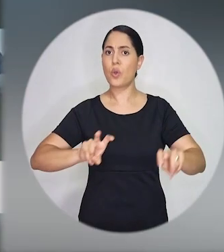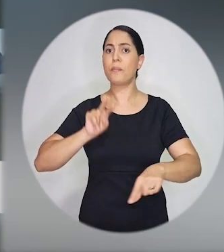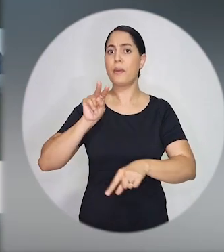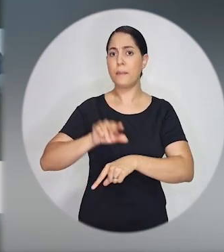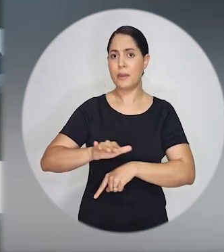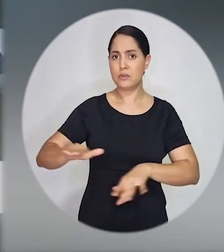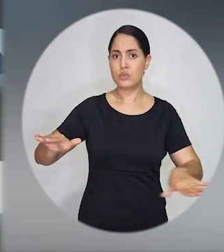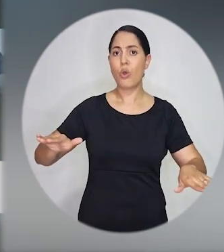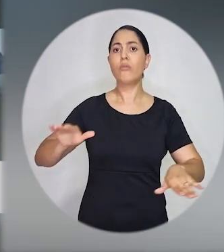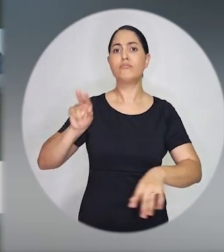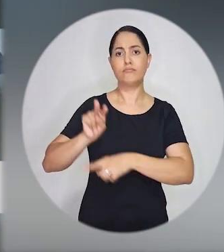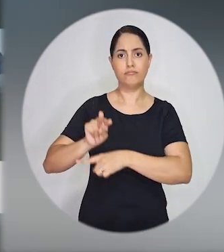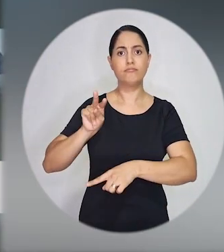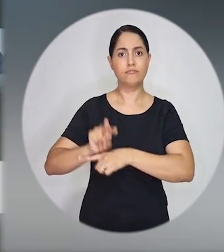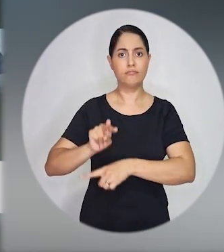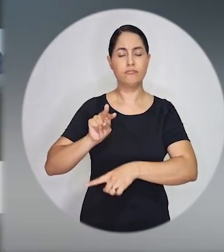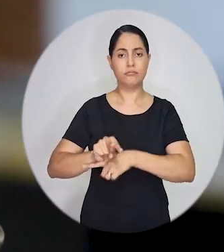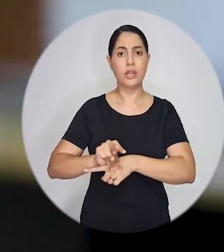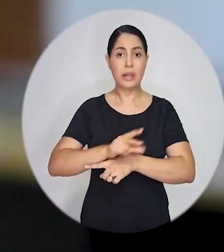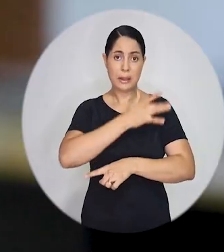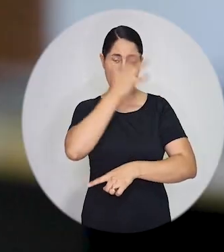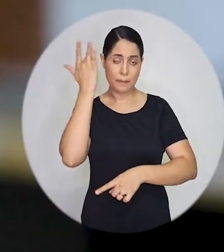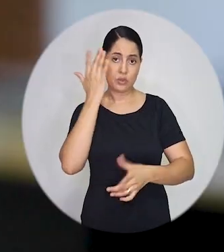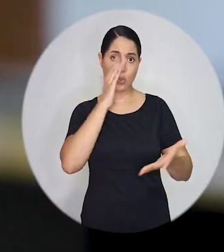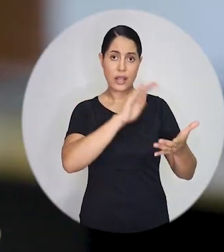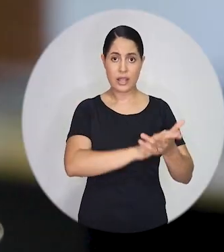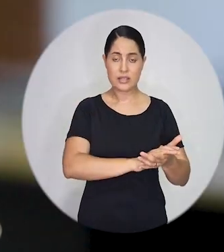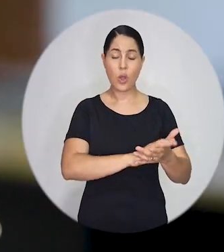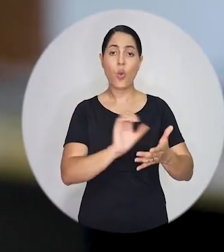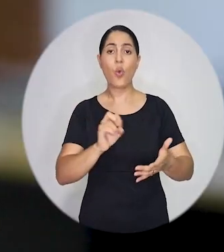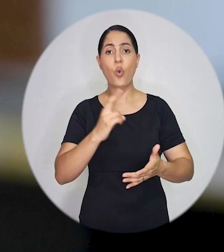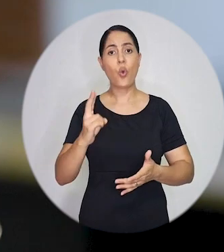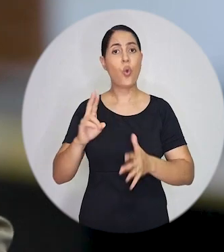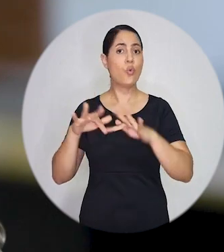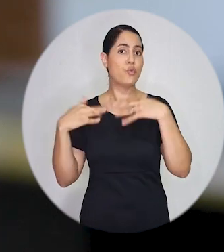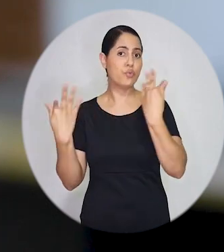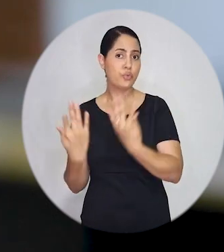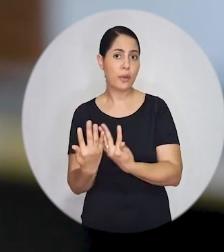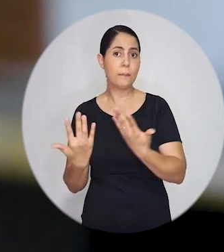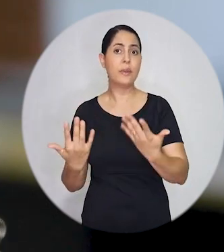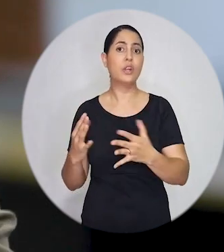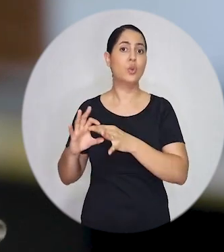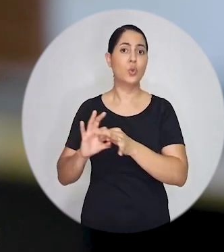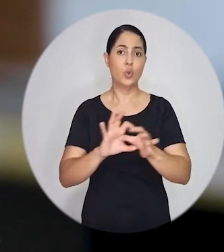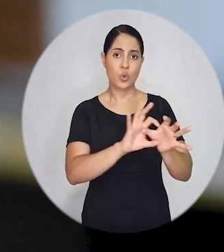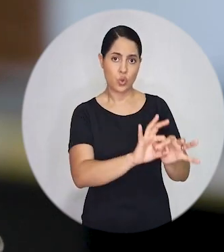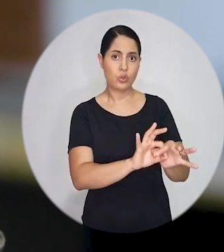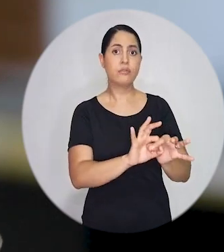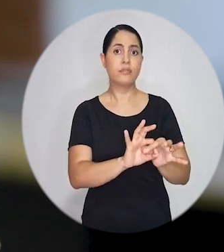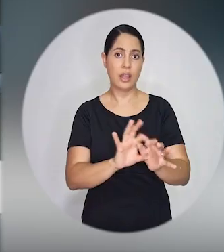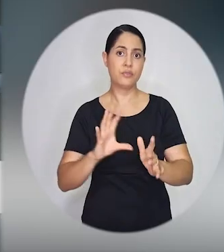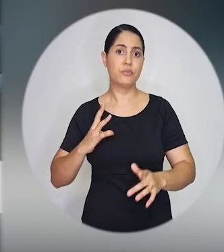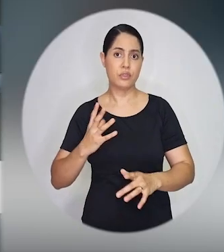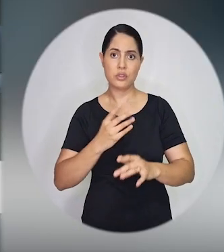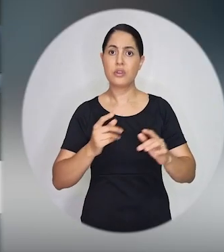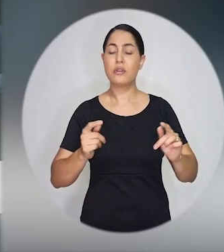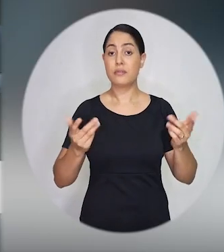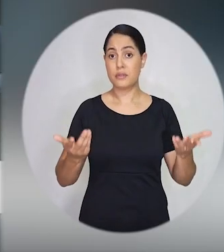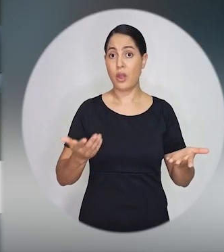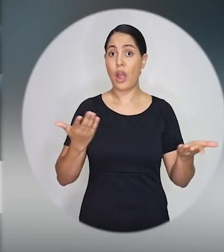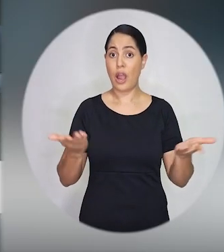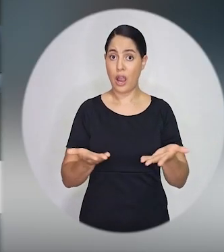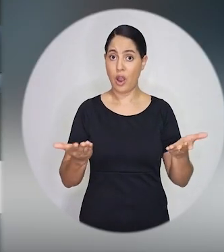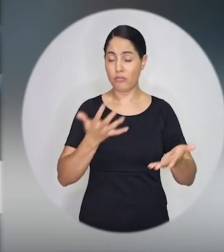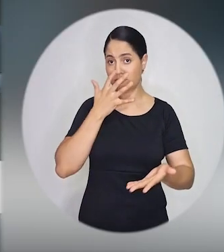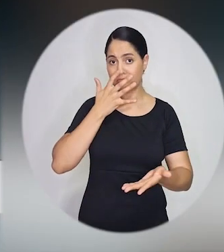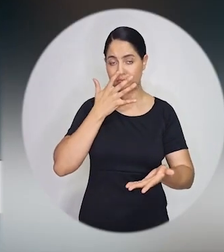e a tutela de crianças e adolescentes por casal ou família monoparental, homoafetiva ou transgênero. Trata-se aqui